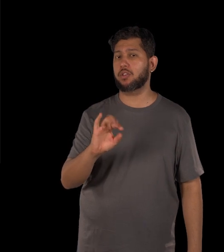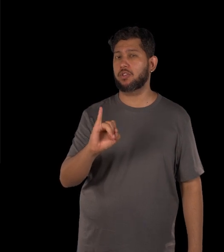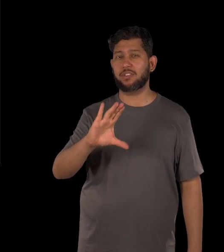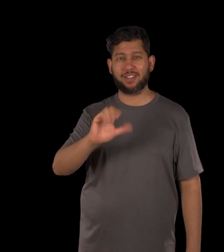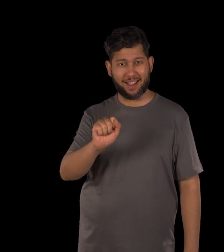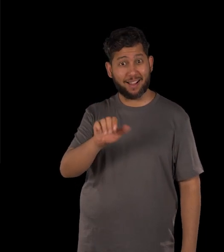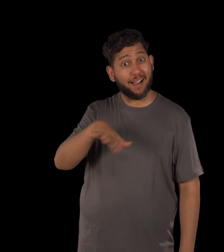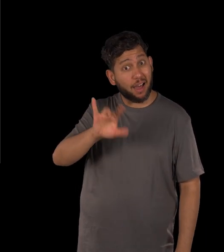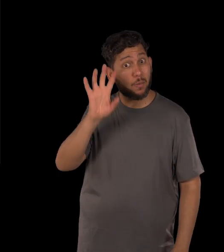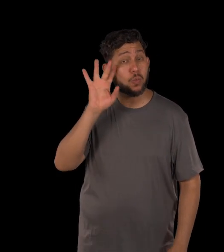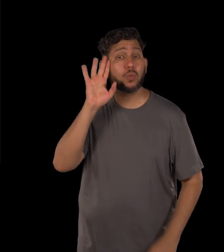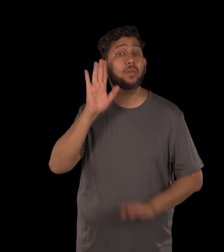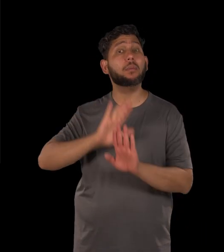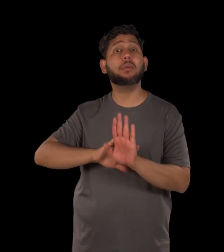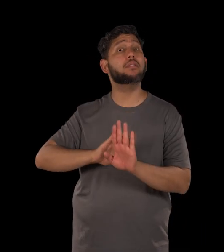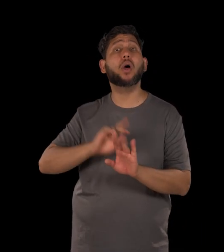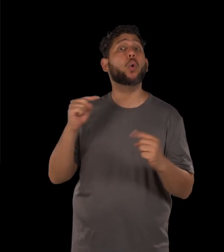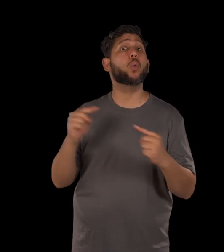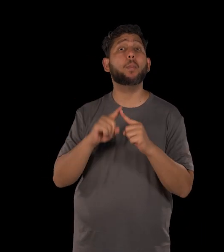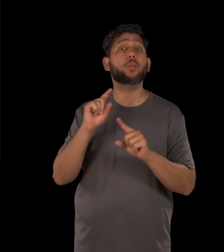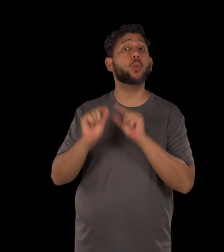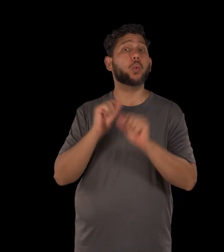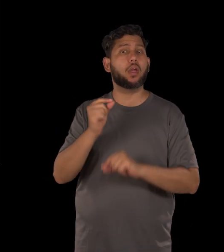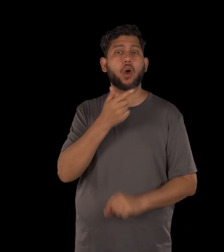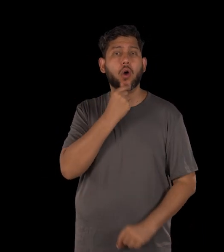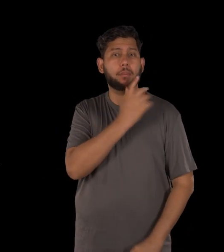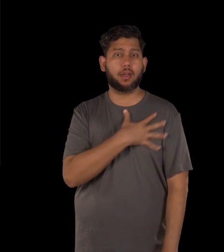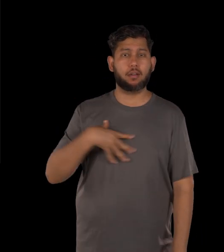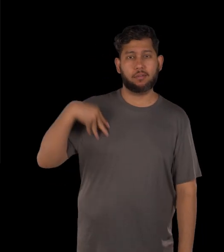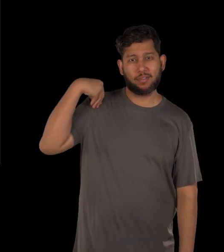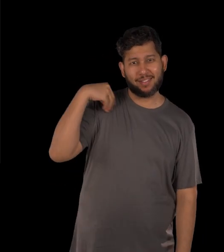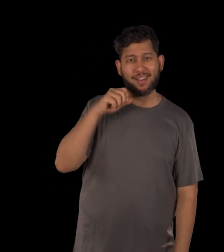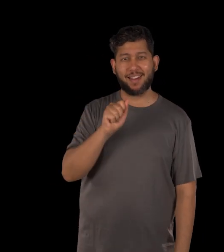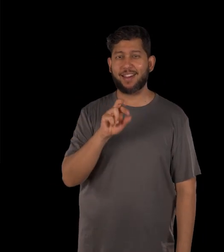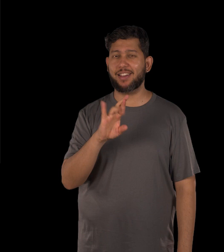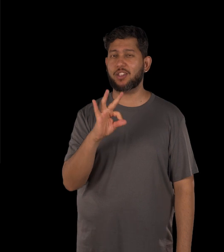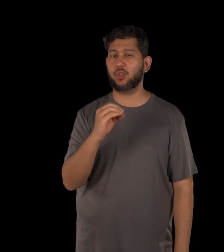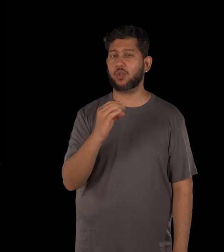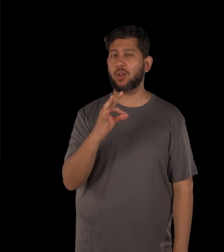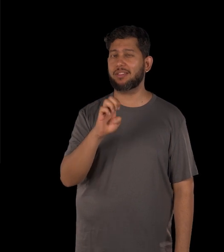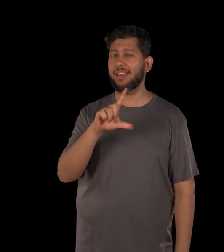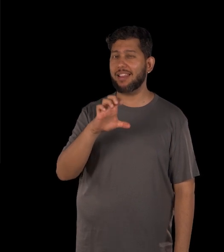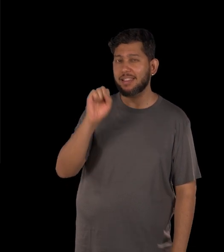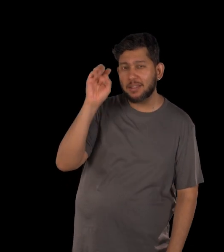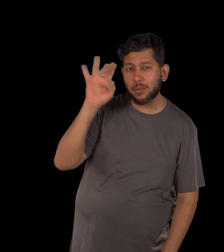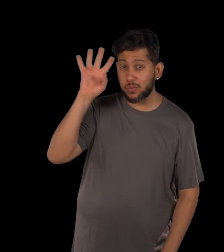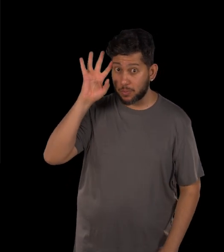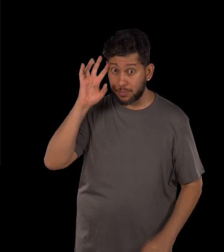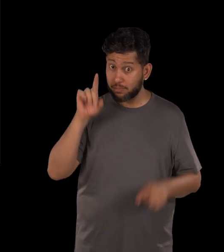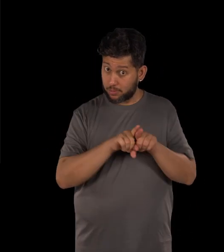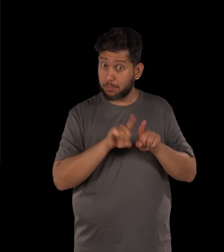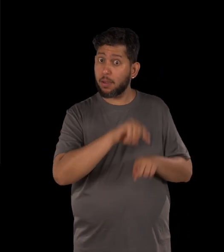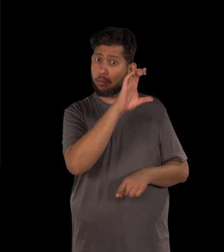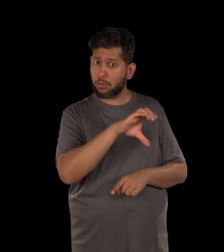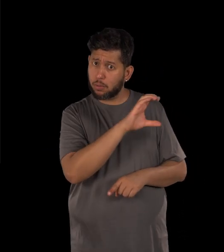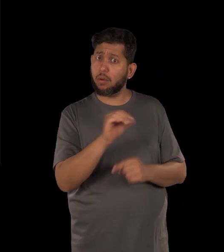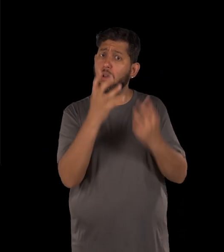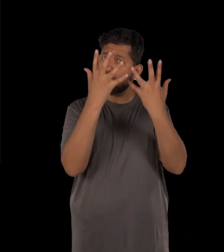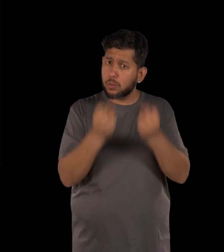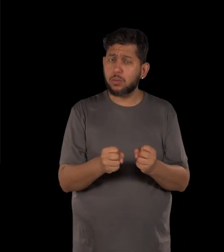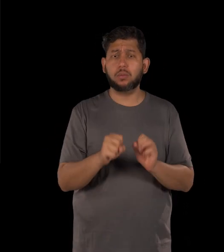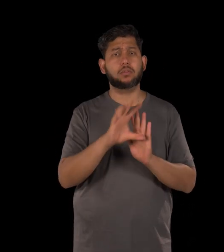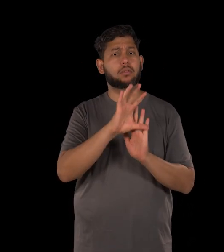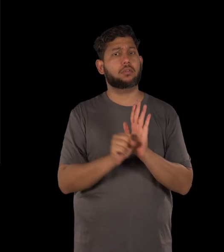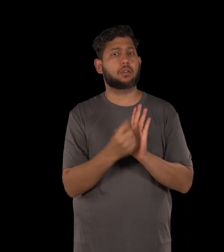uma tradição filosófica baseada no pensamento do filósofo grego Aristóteles, que passou a ser aceita pela Igreja